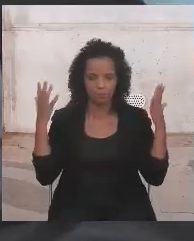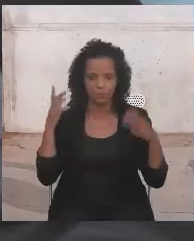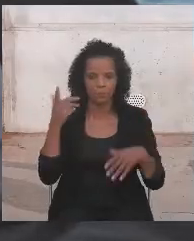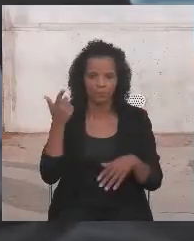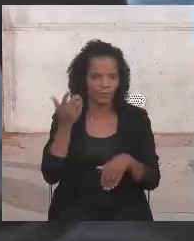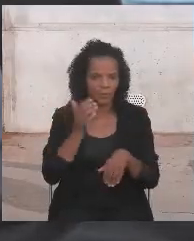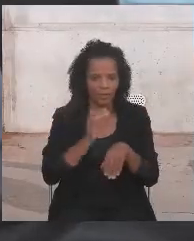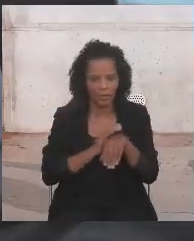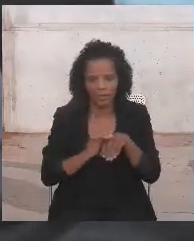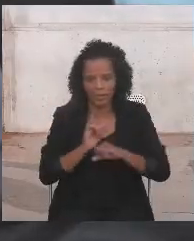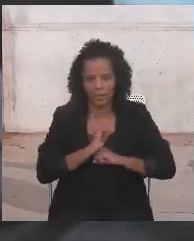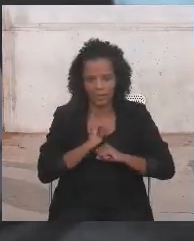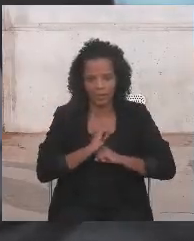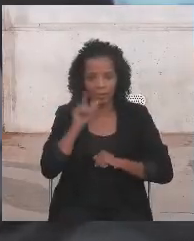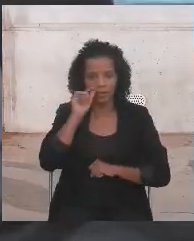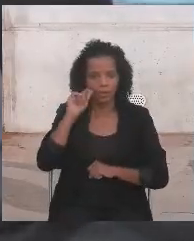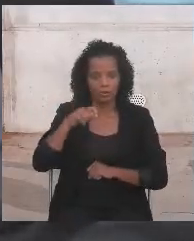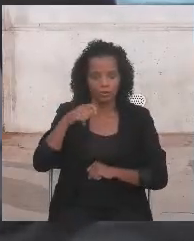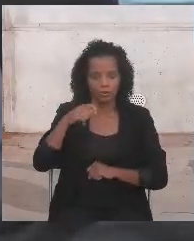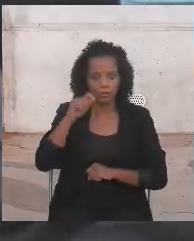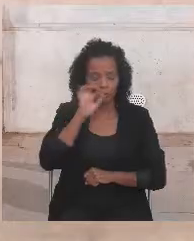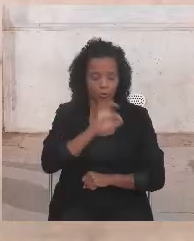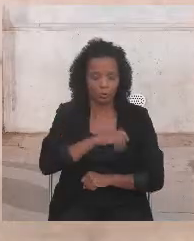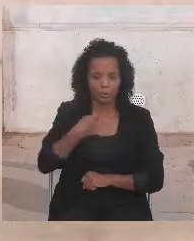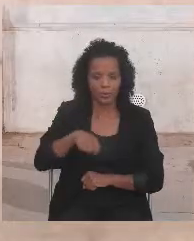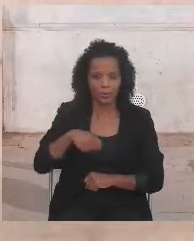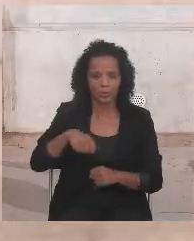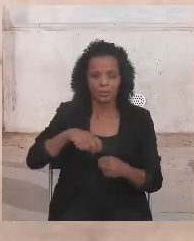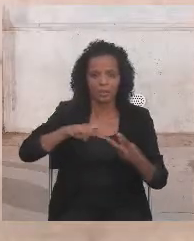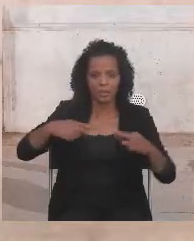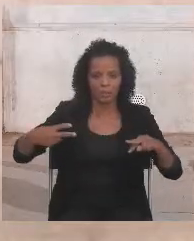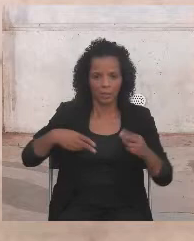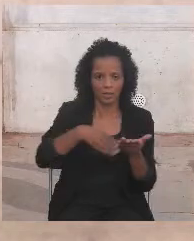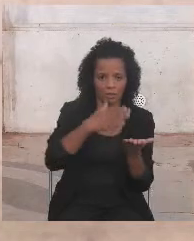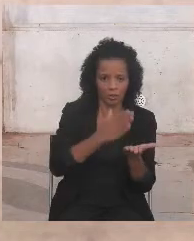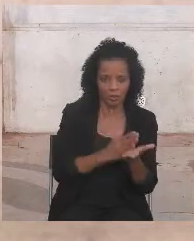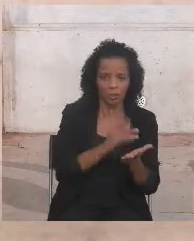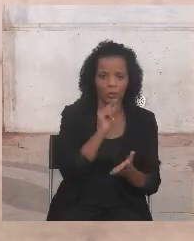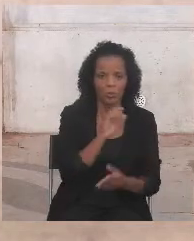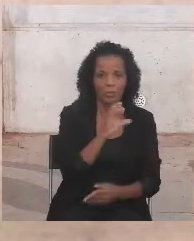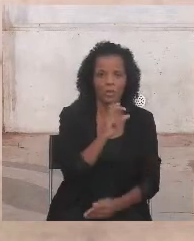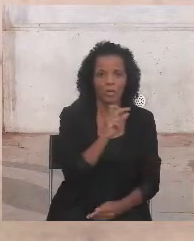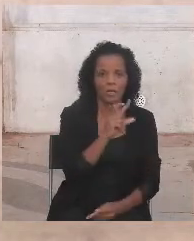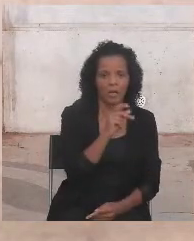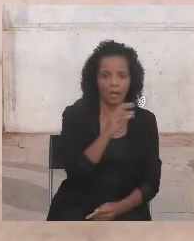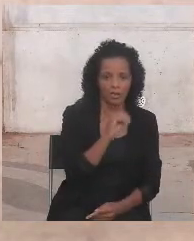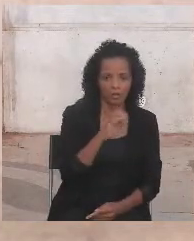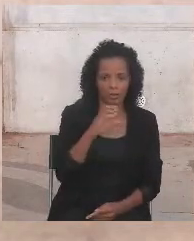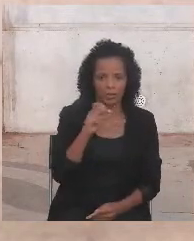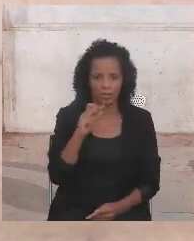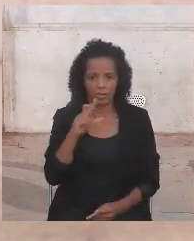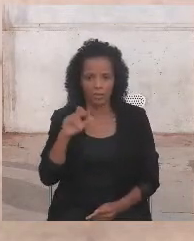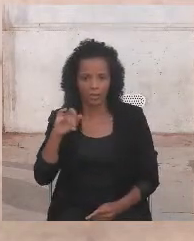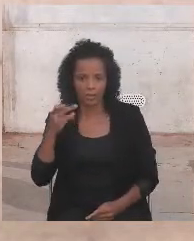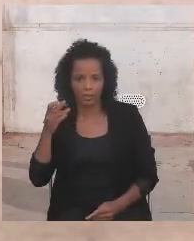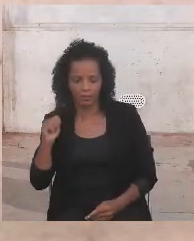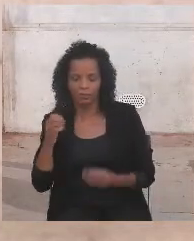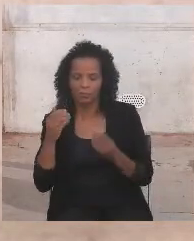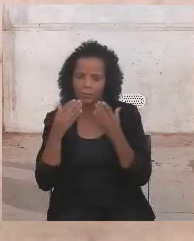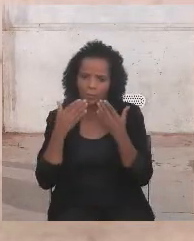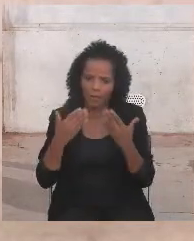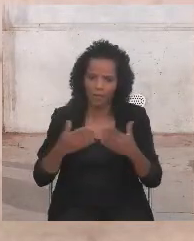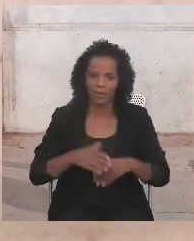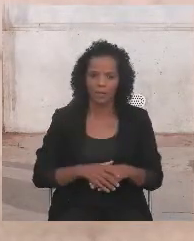Meu querido senhor Presidente da Câmara Municipal de Cascais, Carlos Carreiras, muito obrigado.